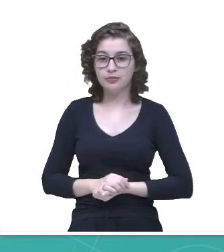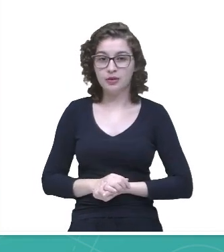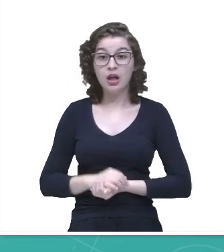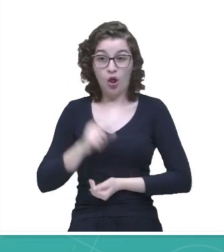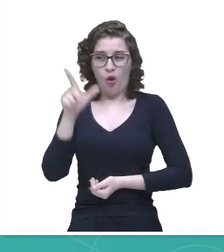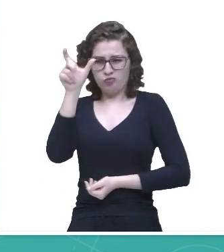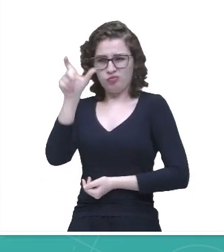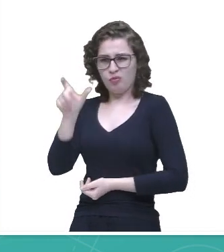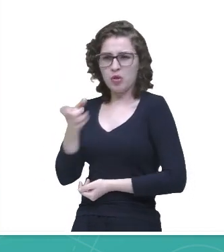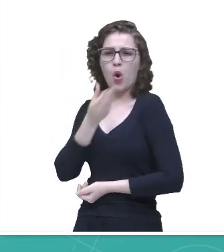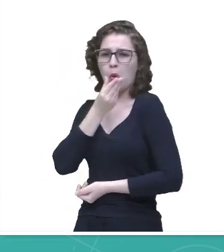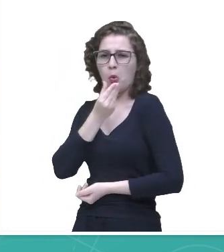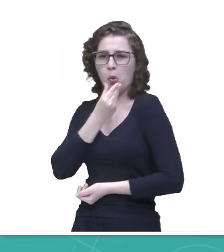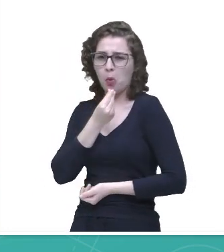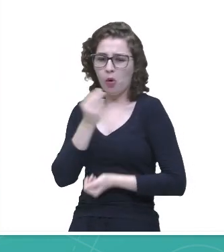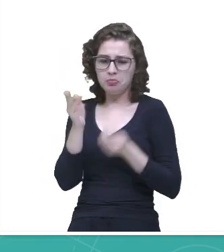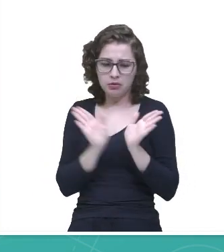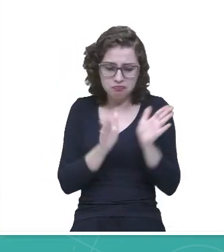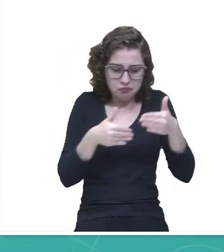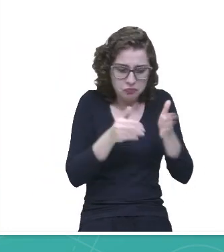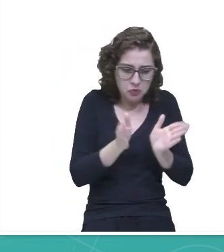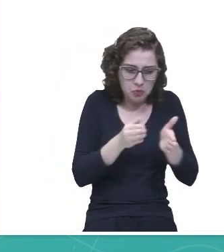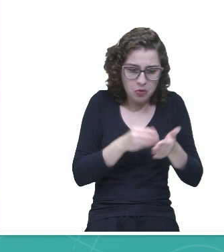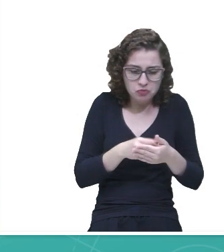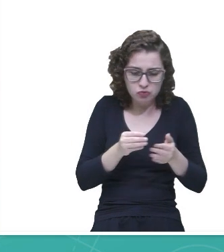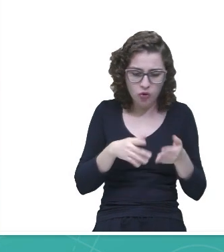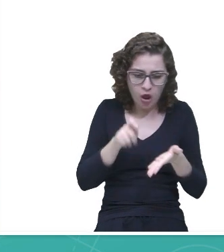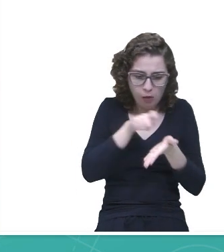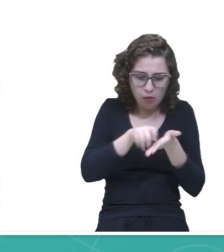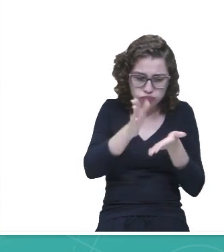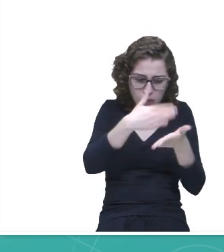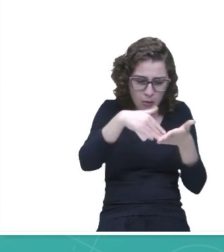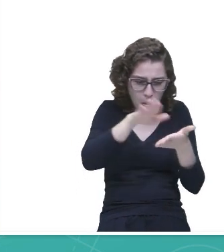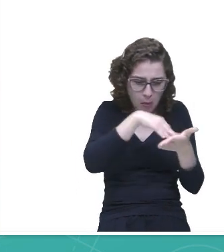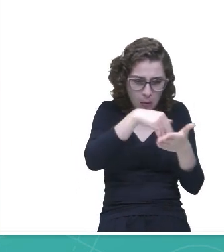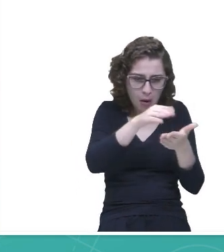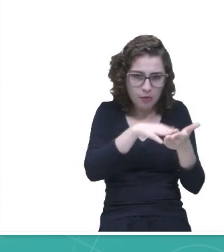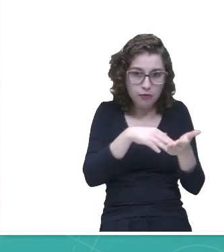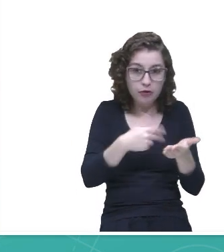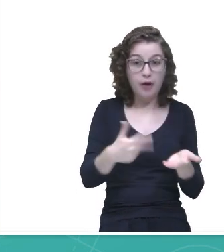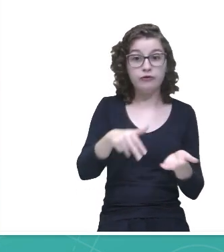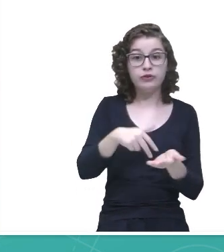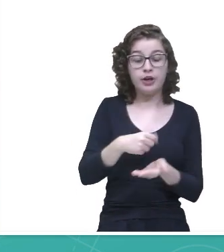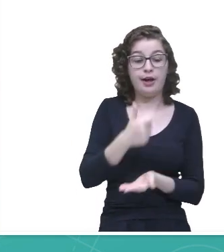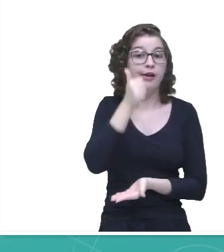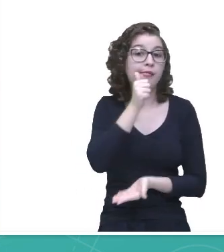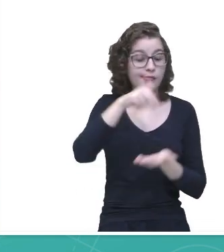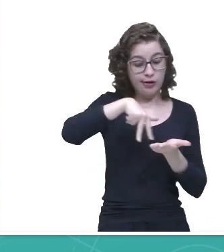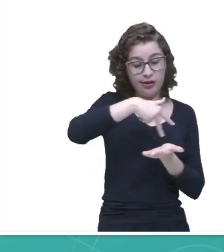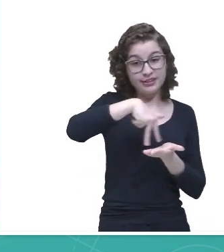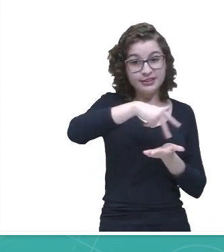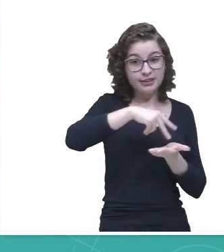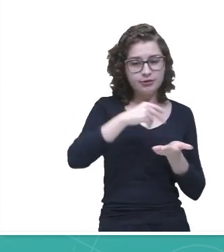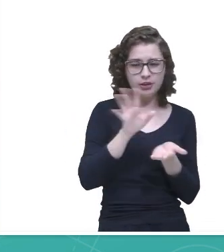que ele pintava muito em estúdios, que era o Degas, que ele pintava muitas bailarinas, tá? E aí, será que no